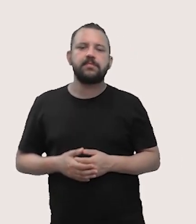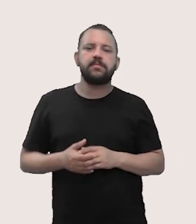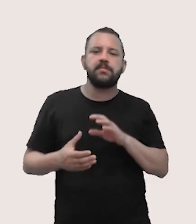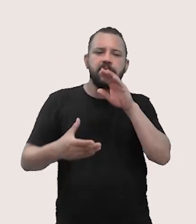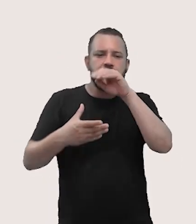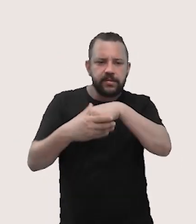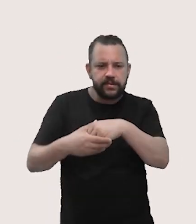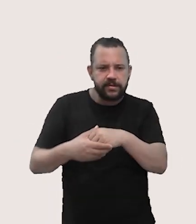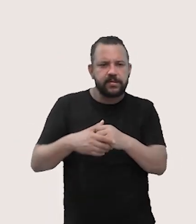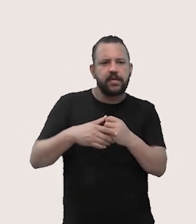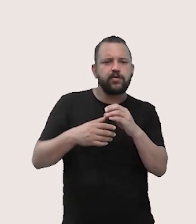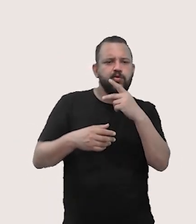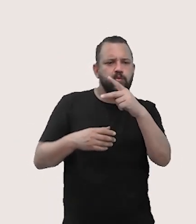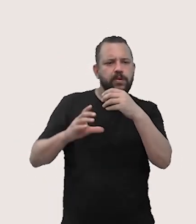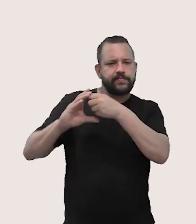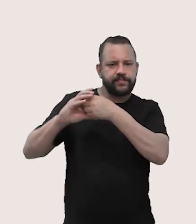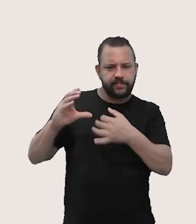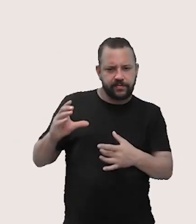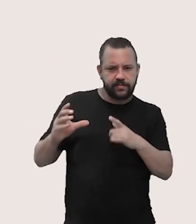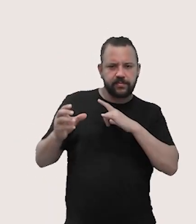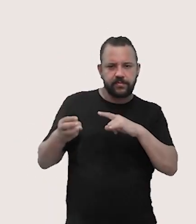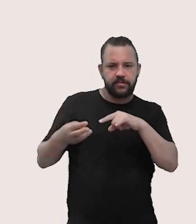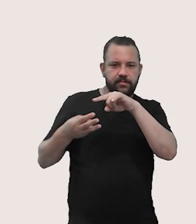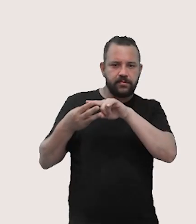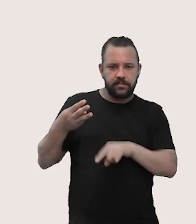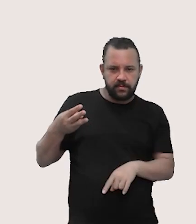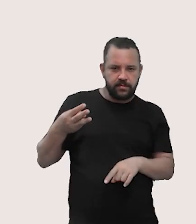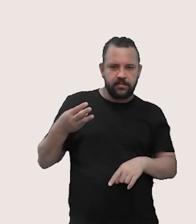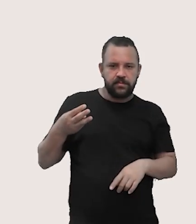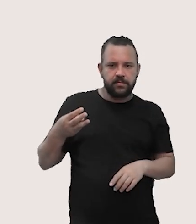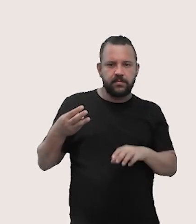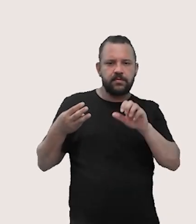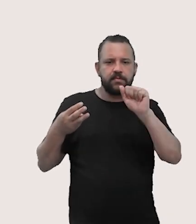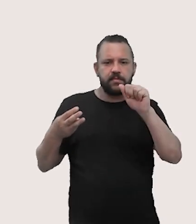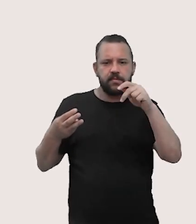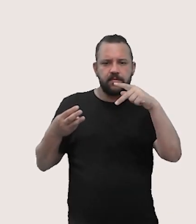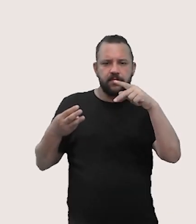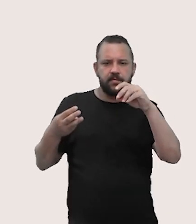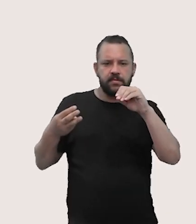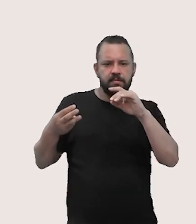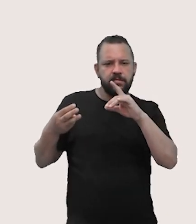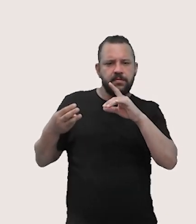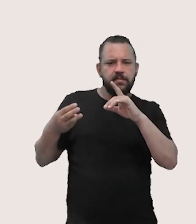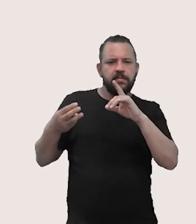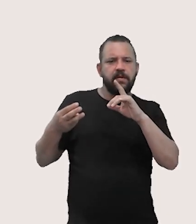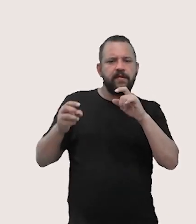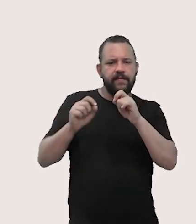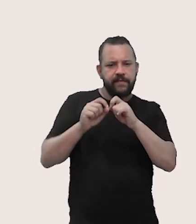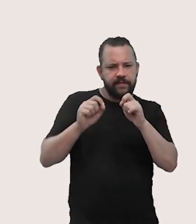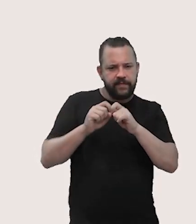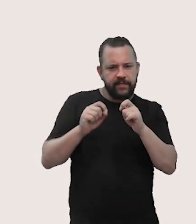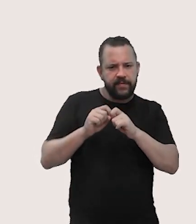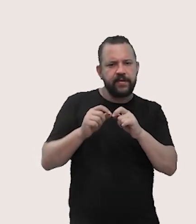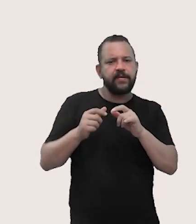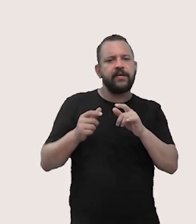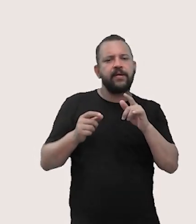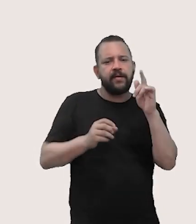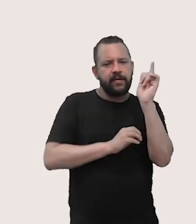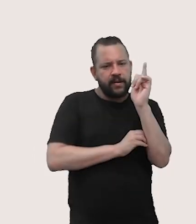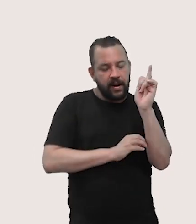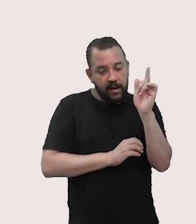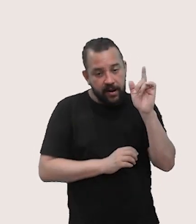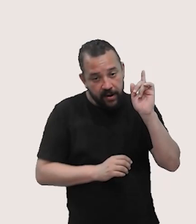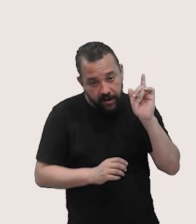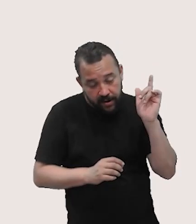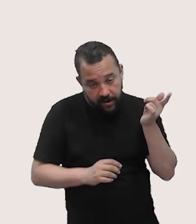características, podemos citar, vamos lá. 1. A ampola interna da garrafa feita de plástico. Lembrou? Isso vai impedir o quê? A